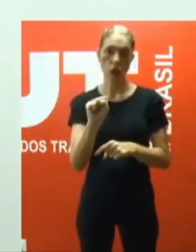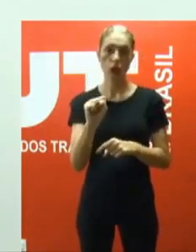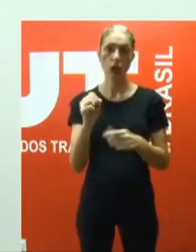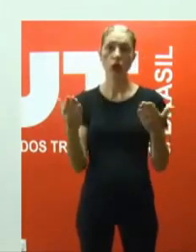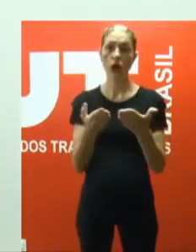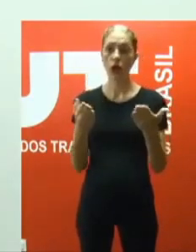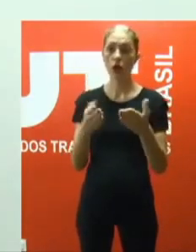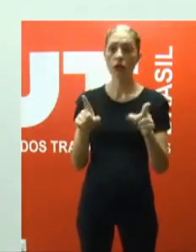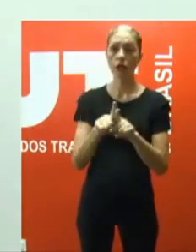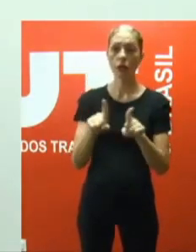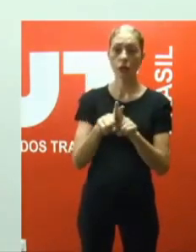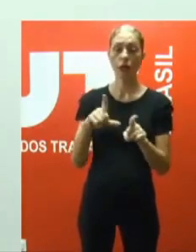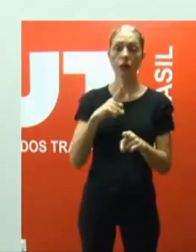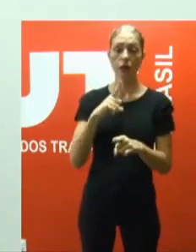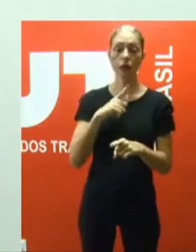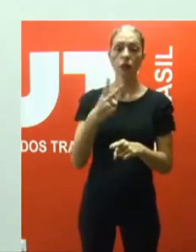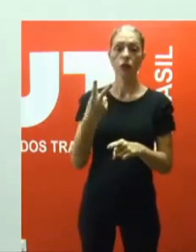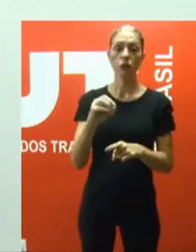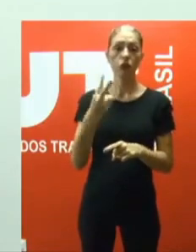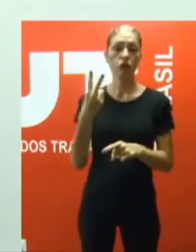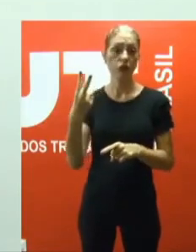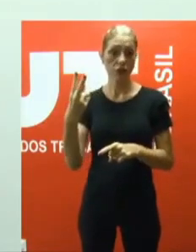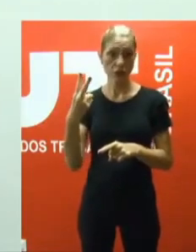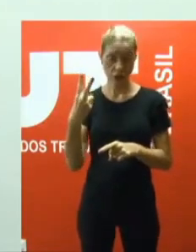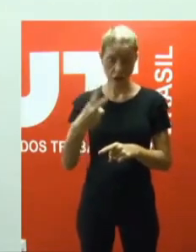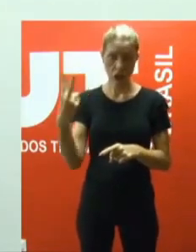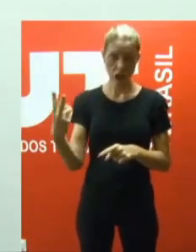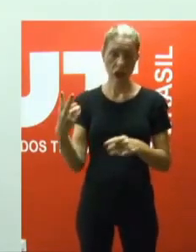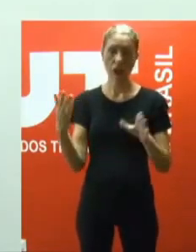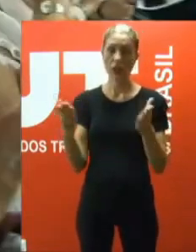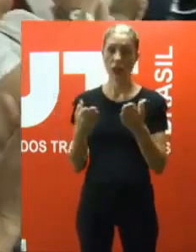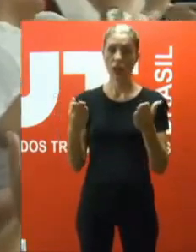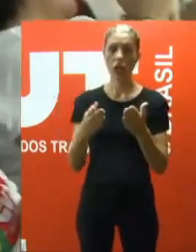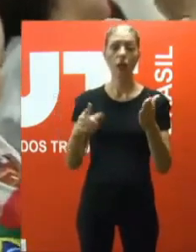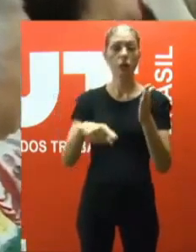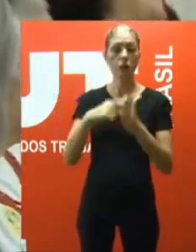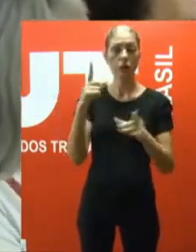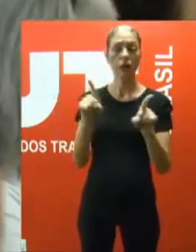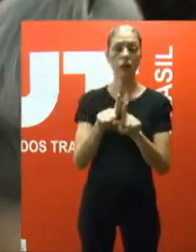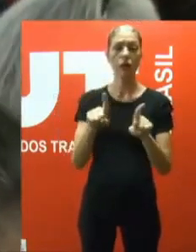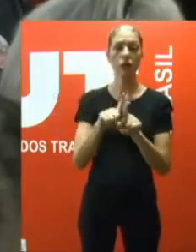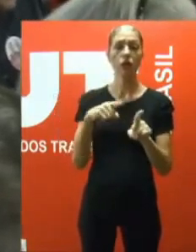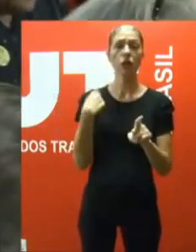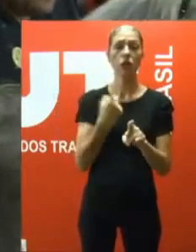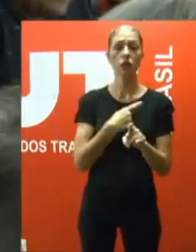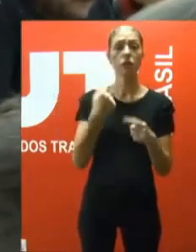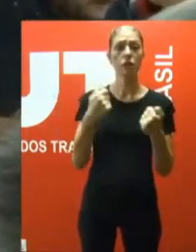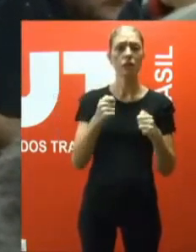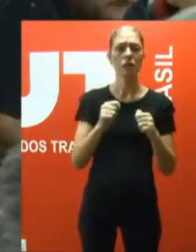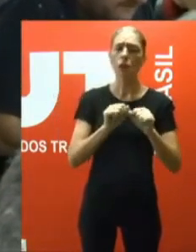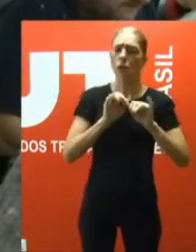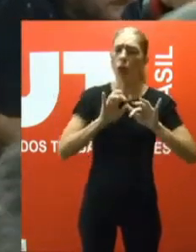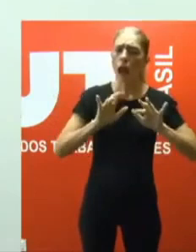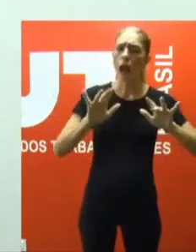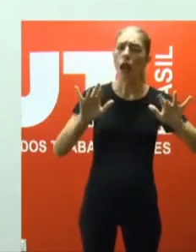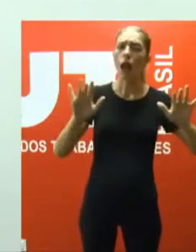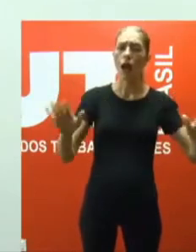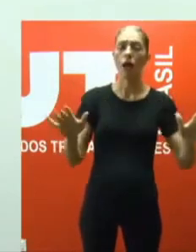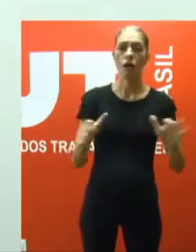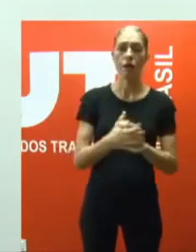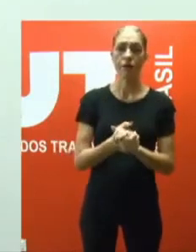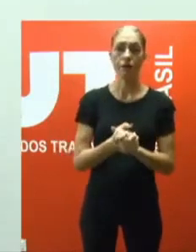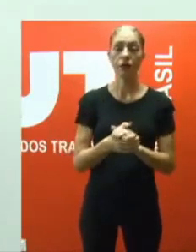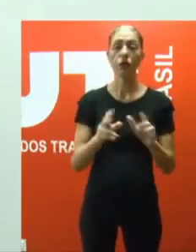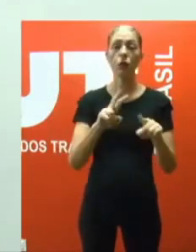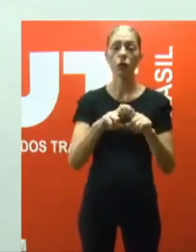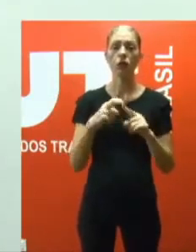está sempre polarizando. O PT está sempre polarizando. Agora é o seguinte, eu